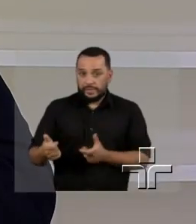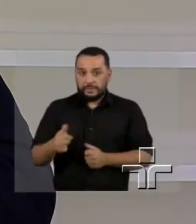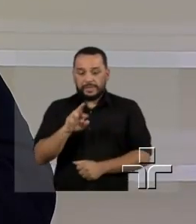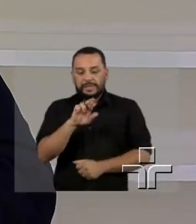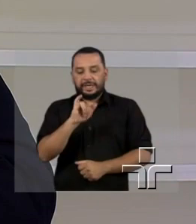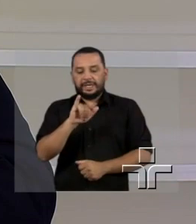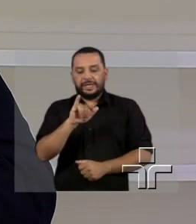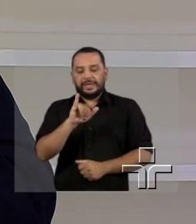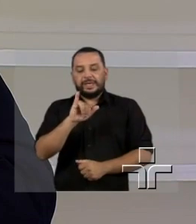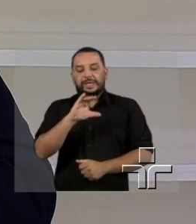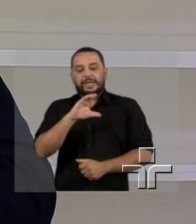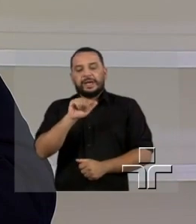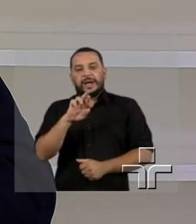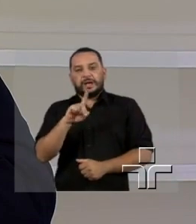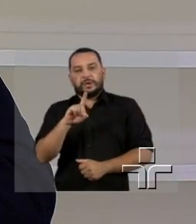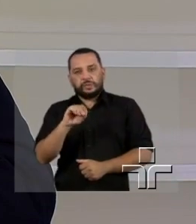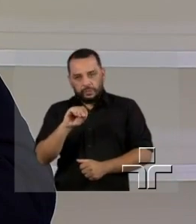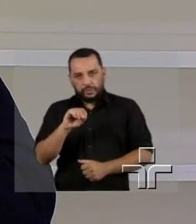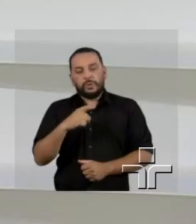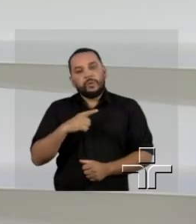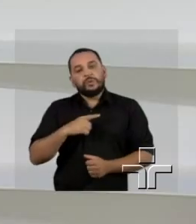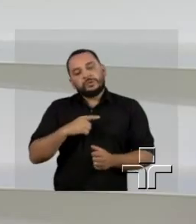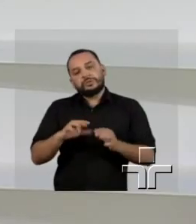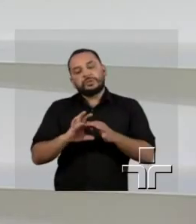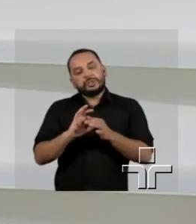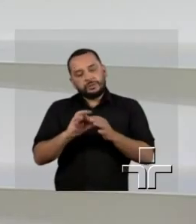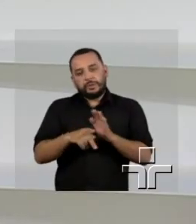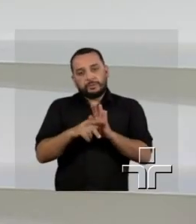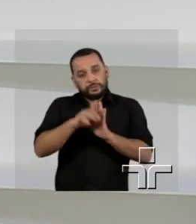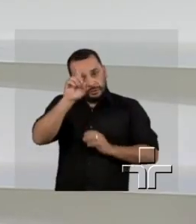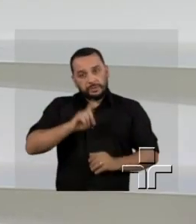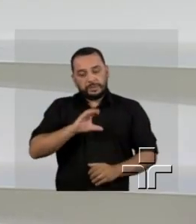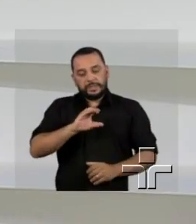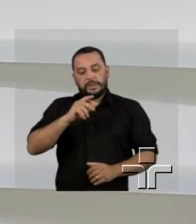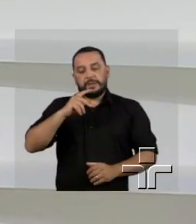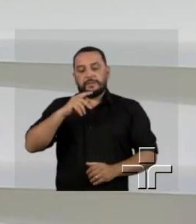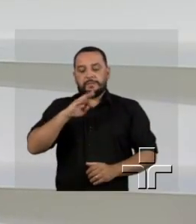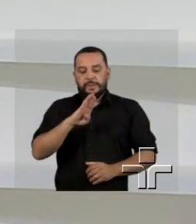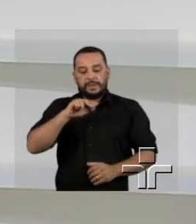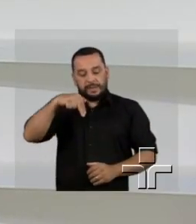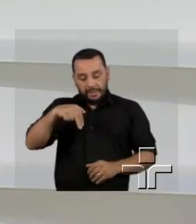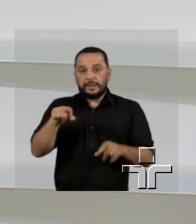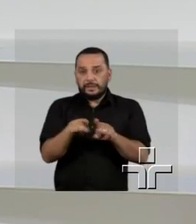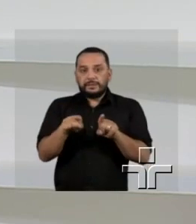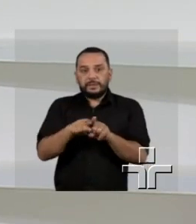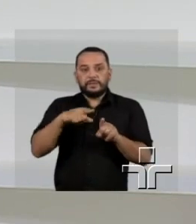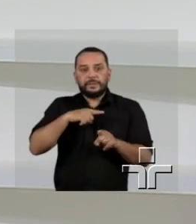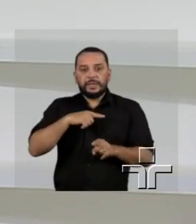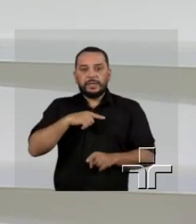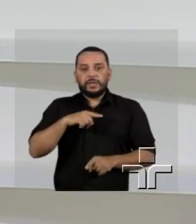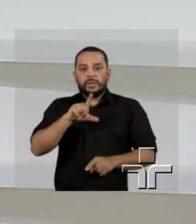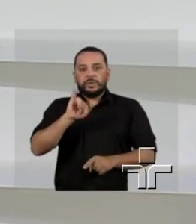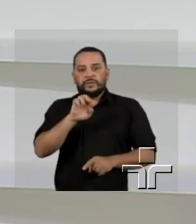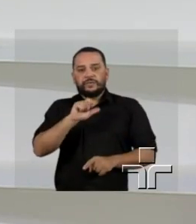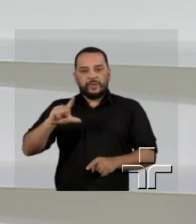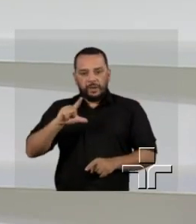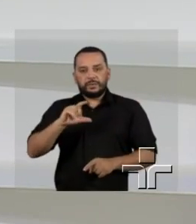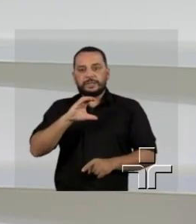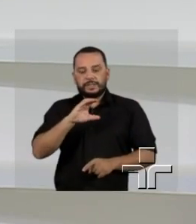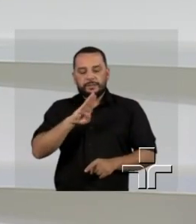o nomeou ministro-chefe da Secretaria de Governo, encarregado da articulação com o Congresso. Mas ele não